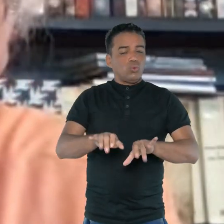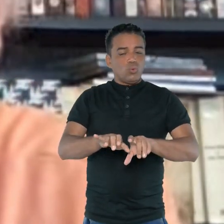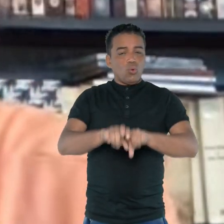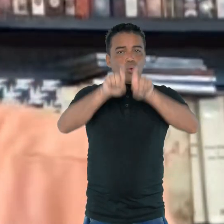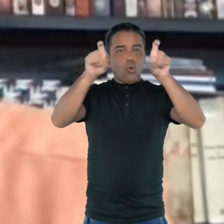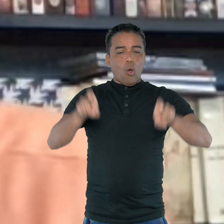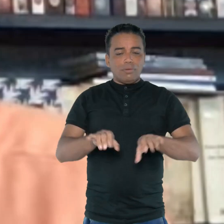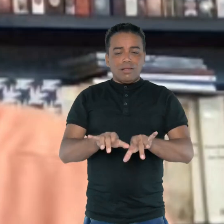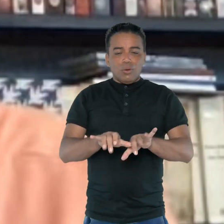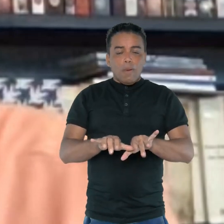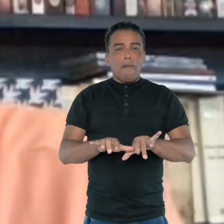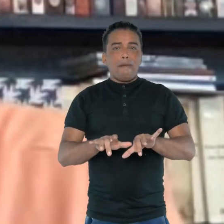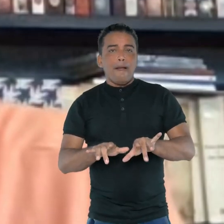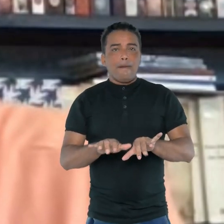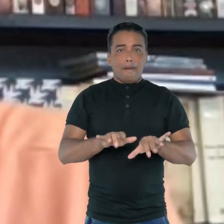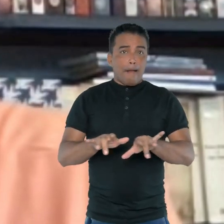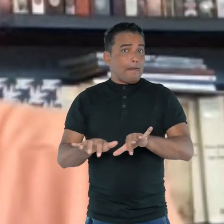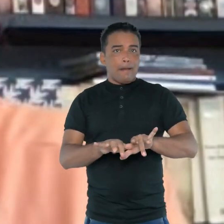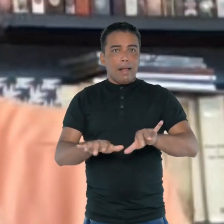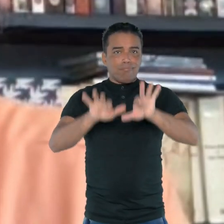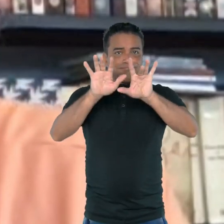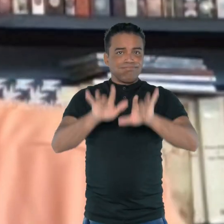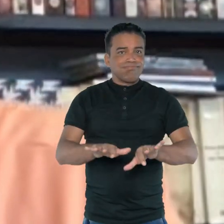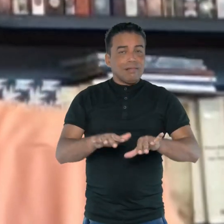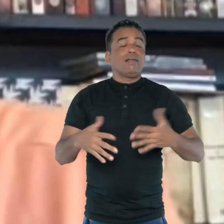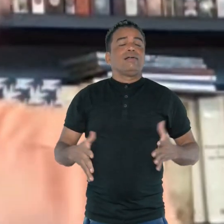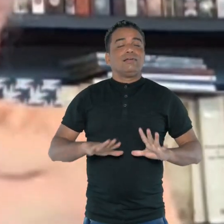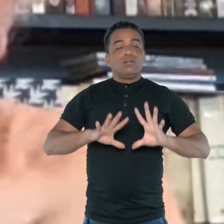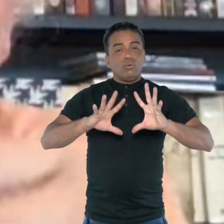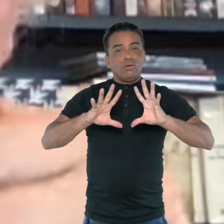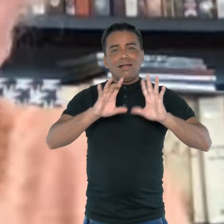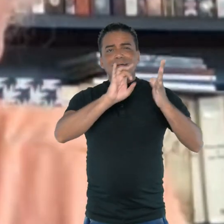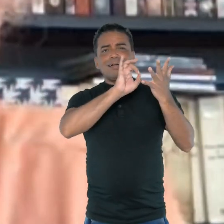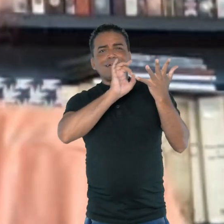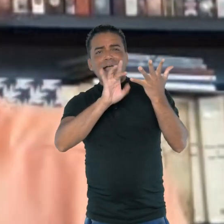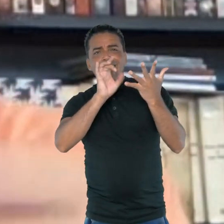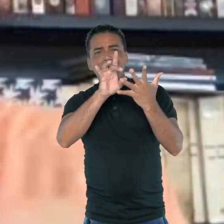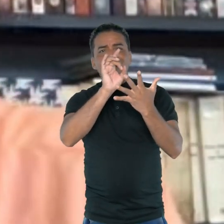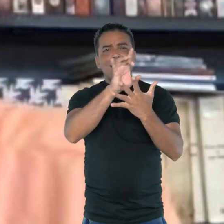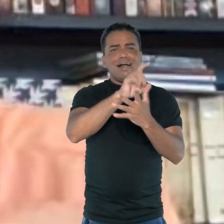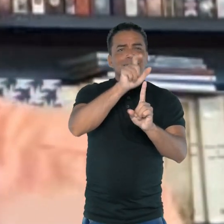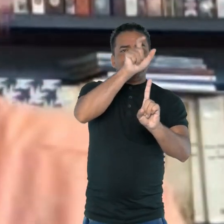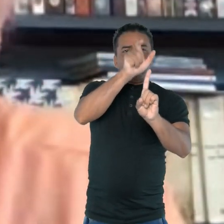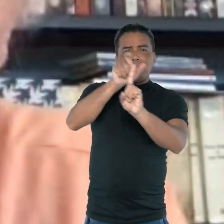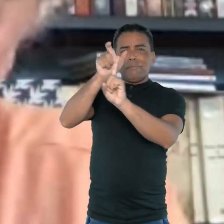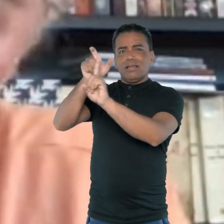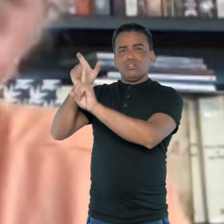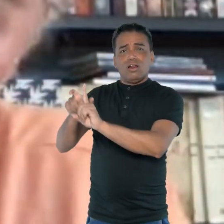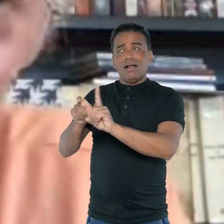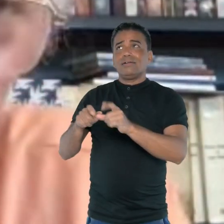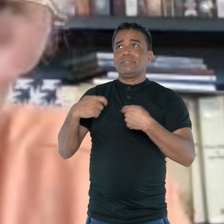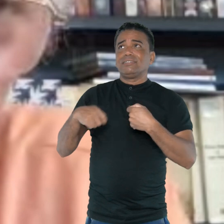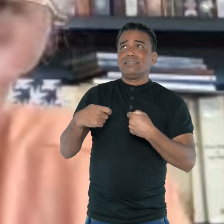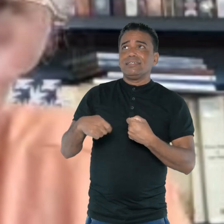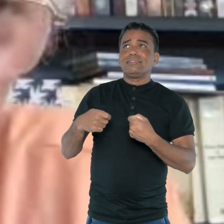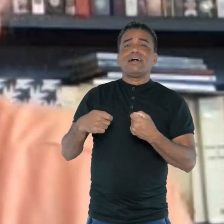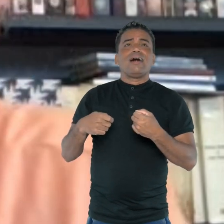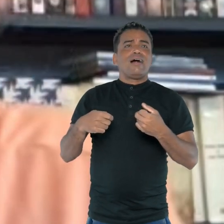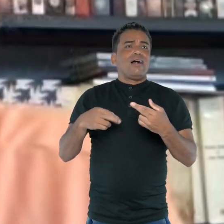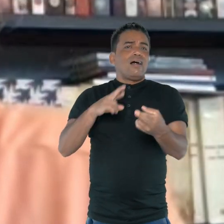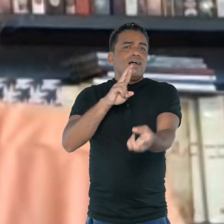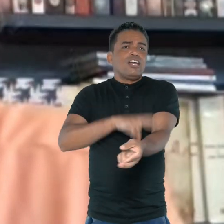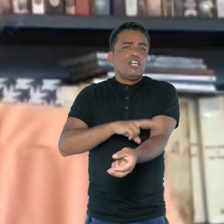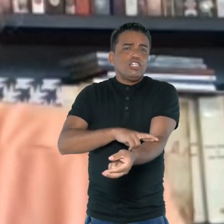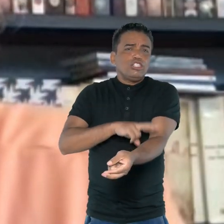ali, batucar no computador. Então, assim, cada personalidade parece exigir um ritmo, um